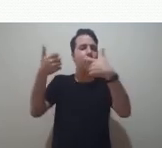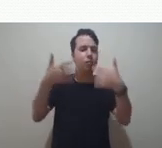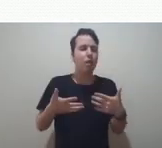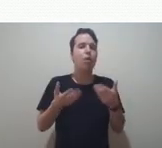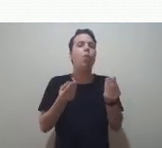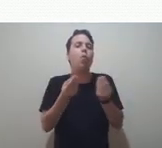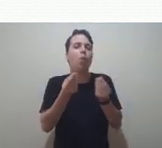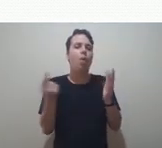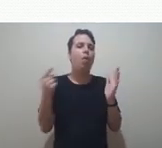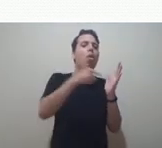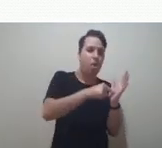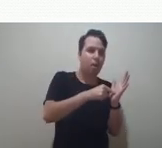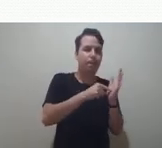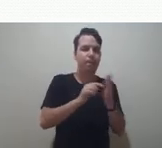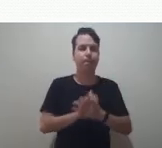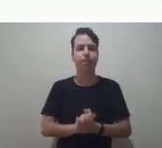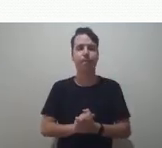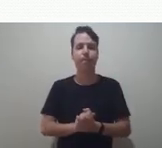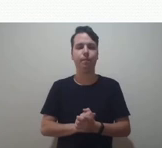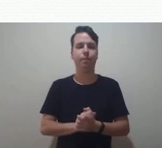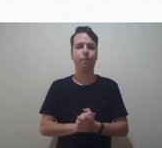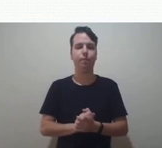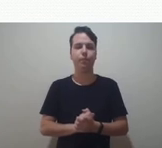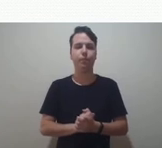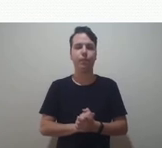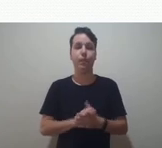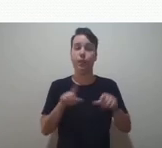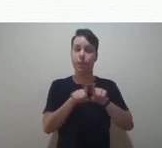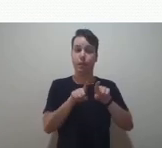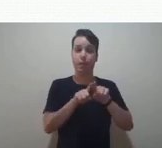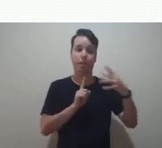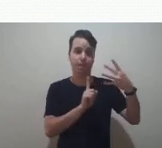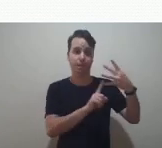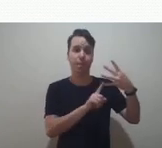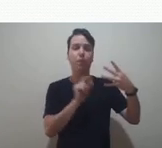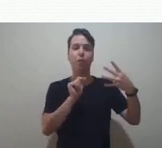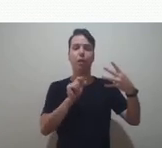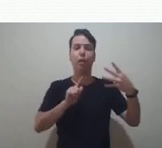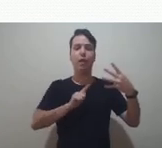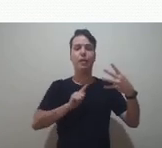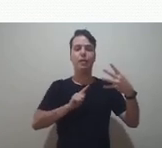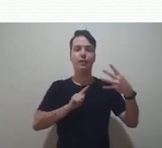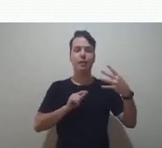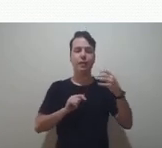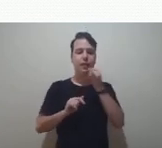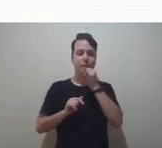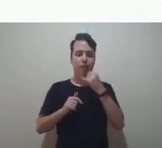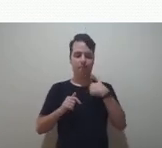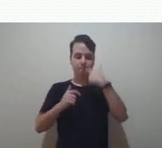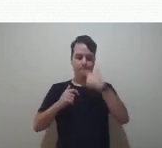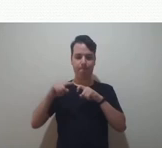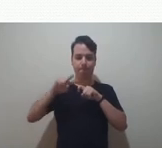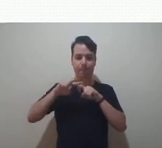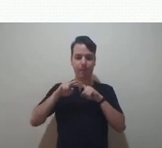aula, eu vou falar um pouquinho sobre como é feita essa denúncia. E também existe